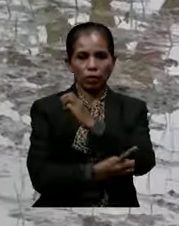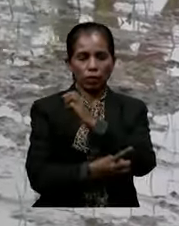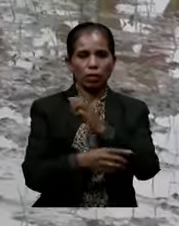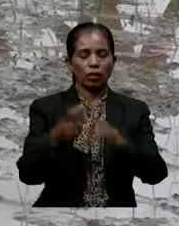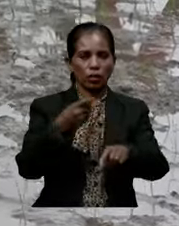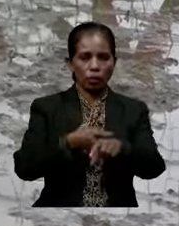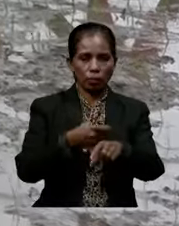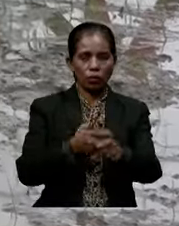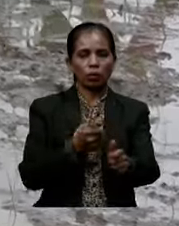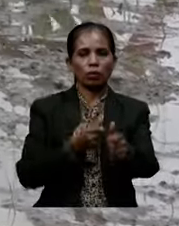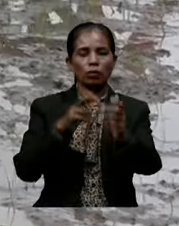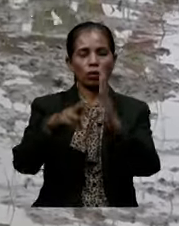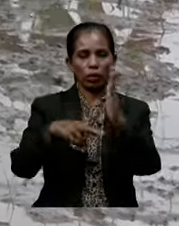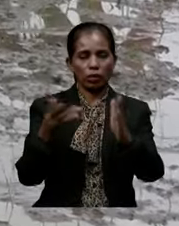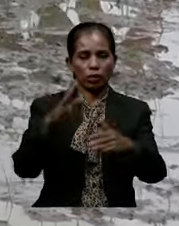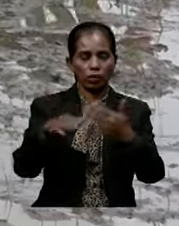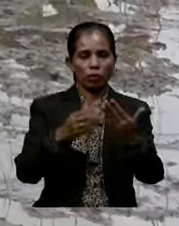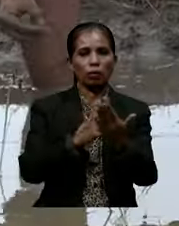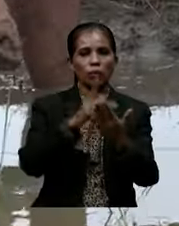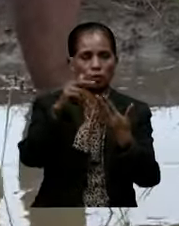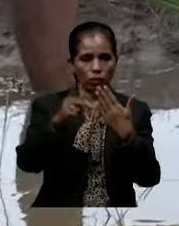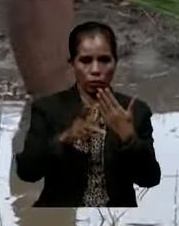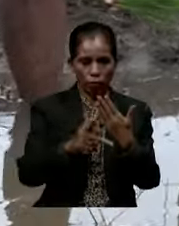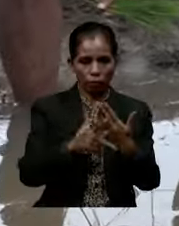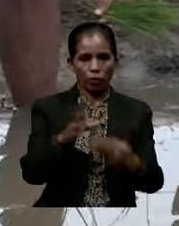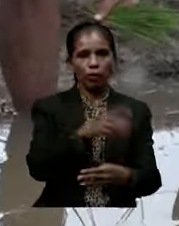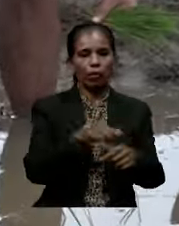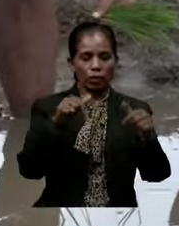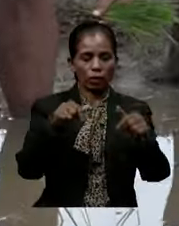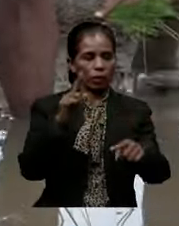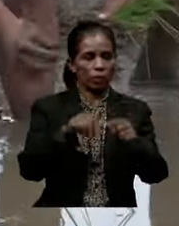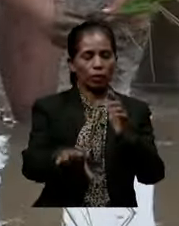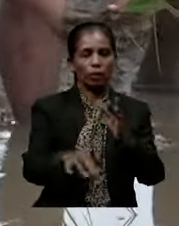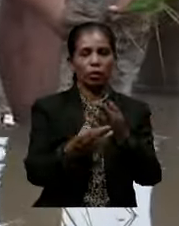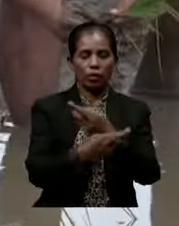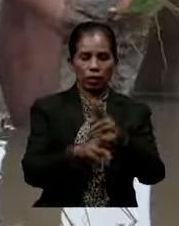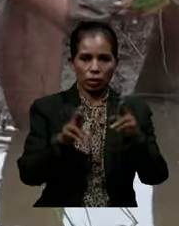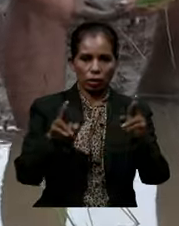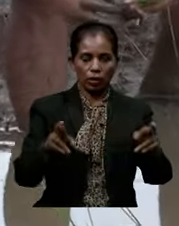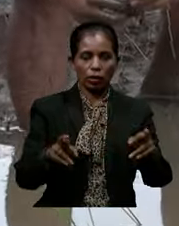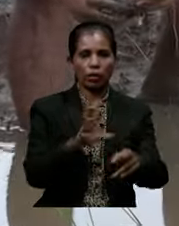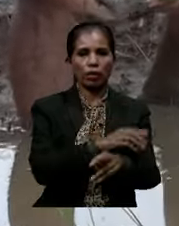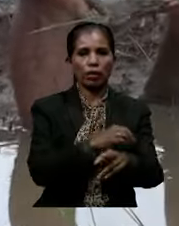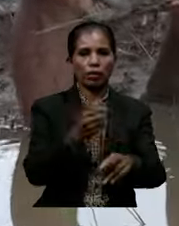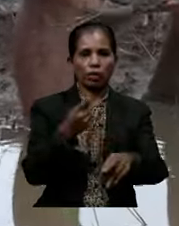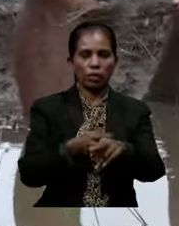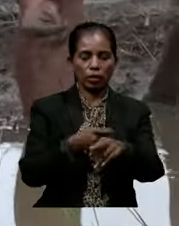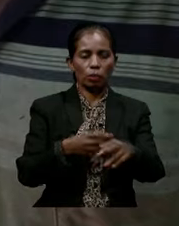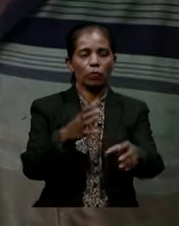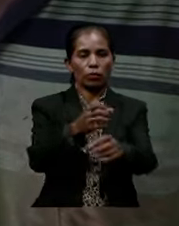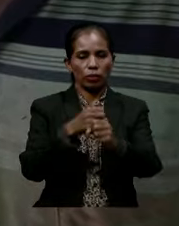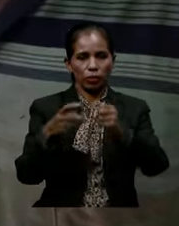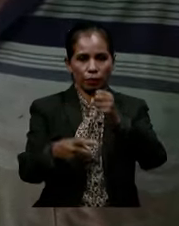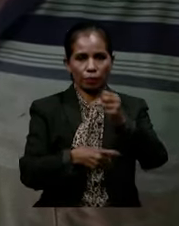no cumpri regra sira, konba programa demoplot nien, atu nune labele hetan resultado nebe lamerese e tempo kolieta.